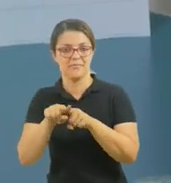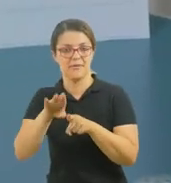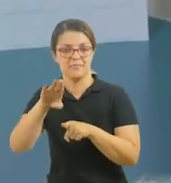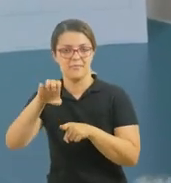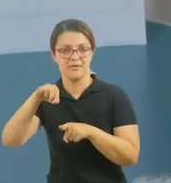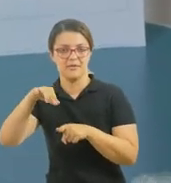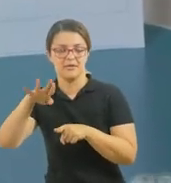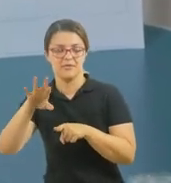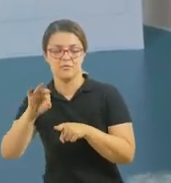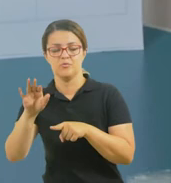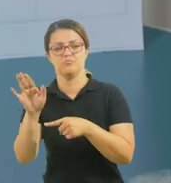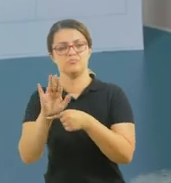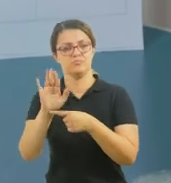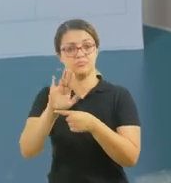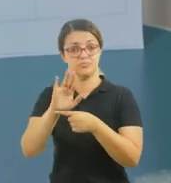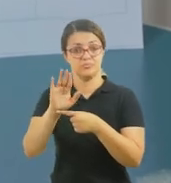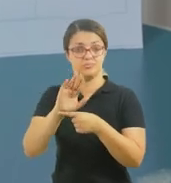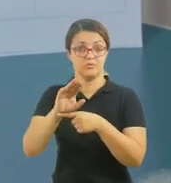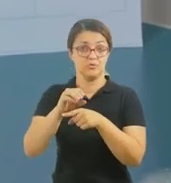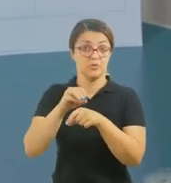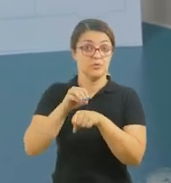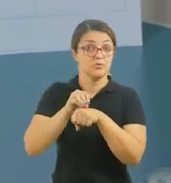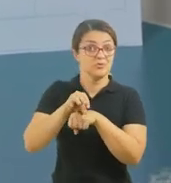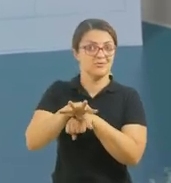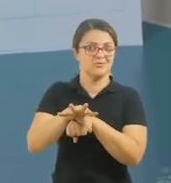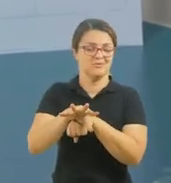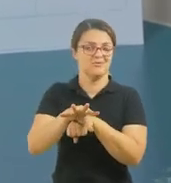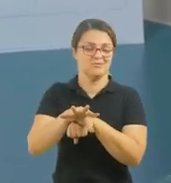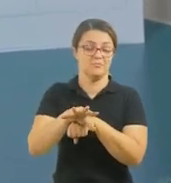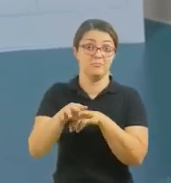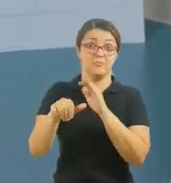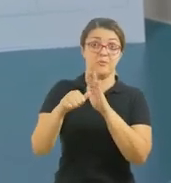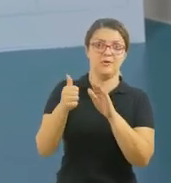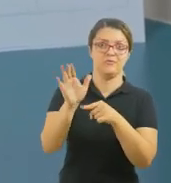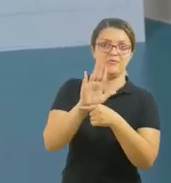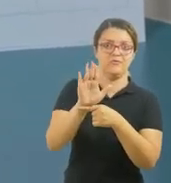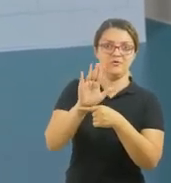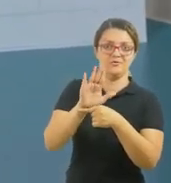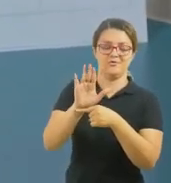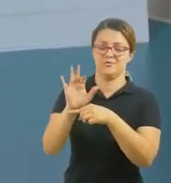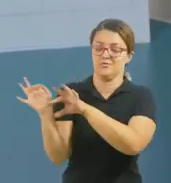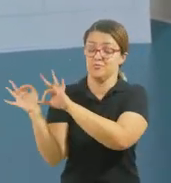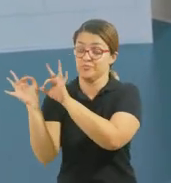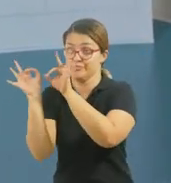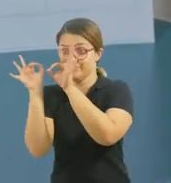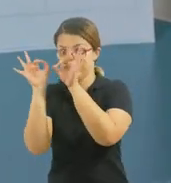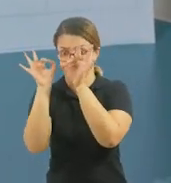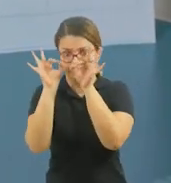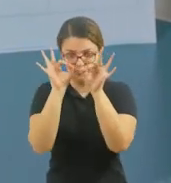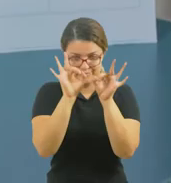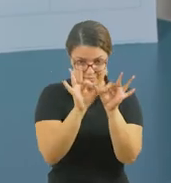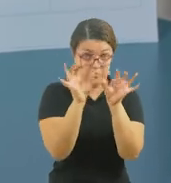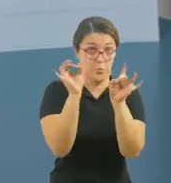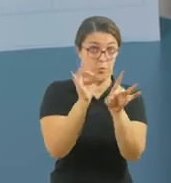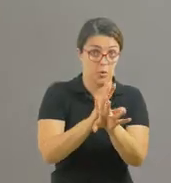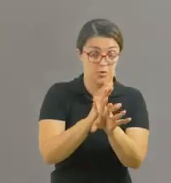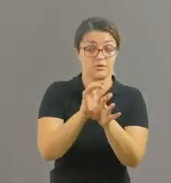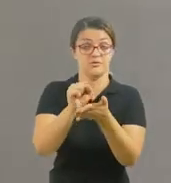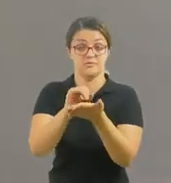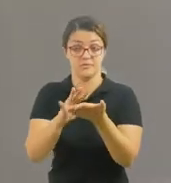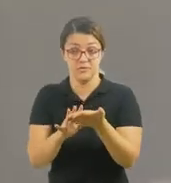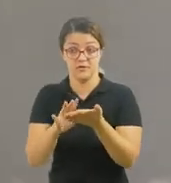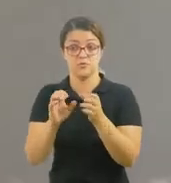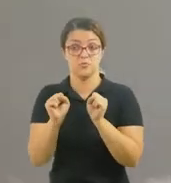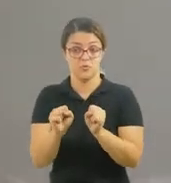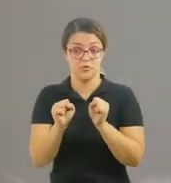falando sobre higiene, tá muito bonitinho. Então, na sugestão do link para assistir primeiro, para depois a gente fazer essa atividade. Então,